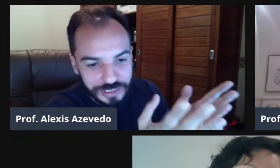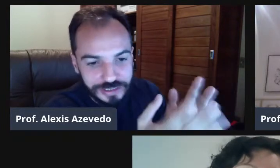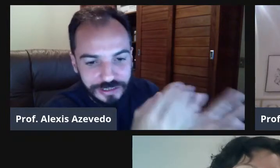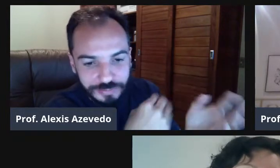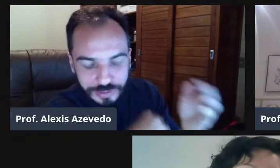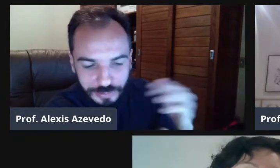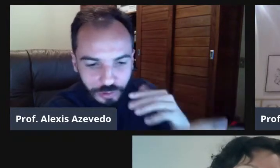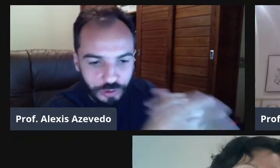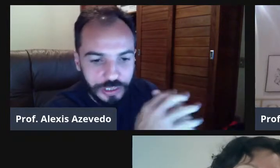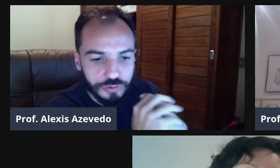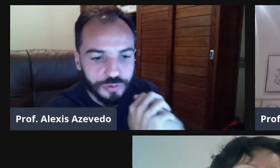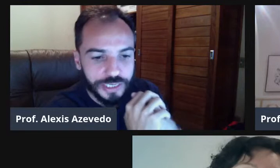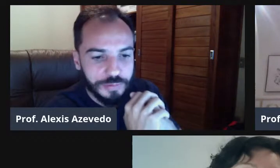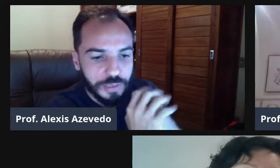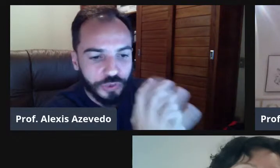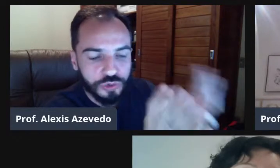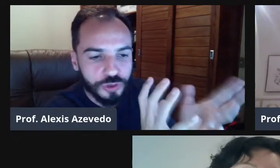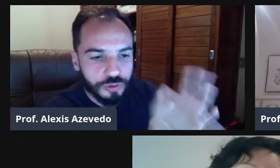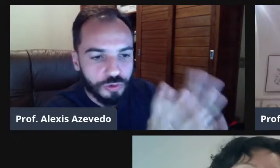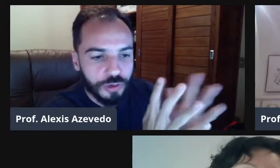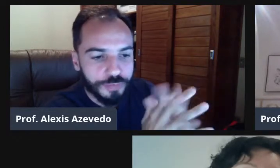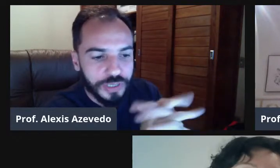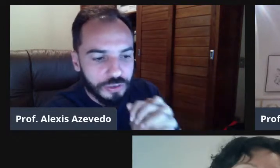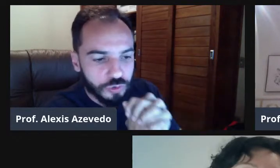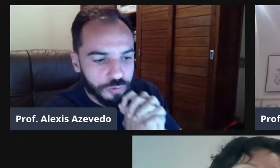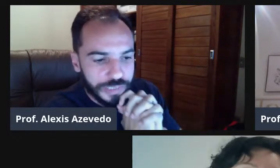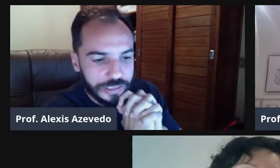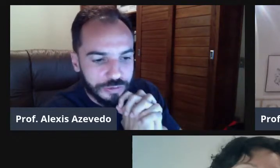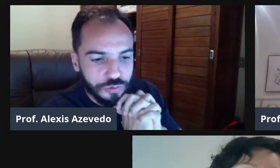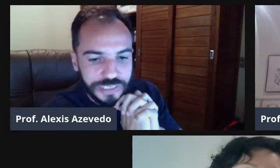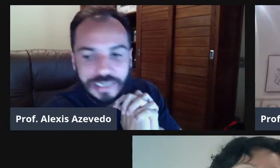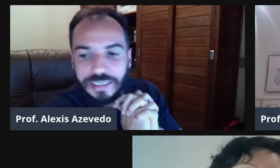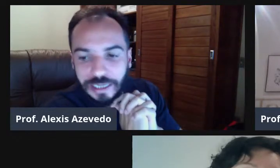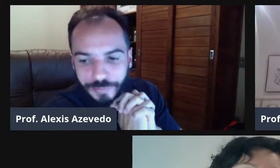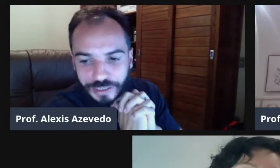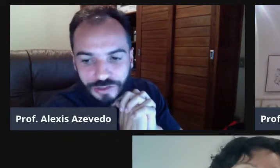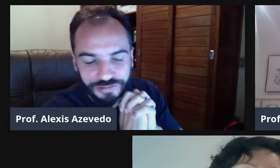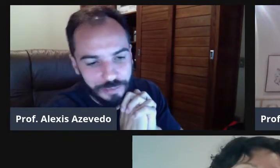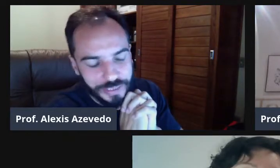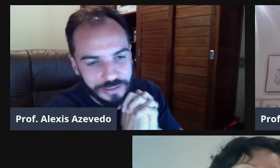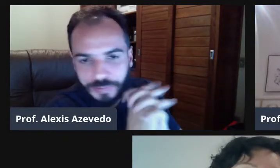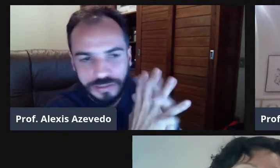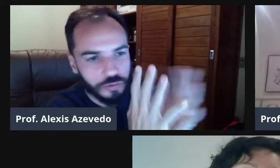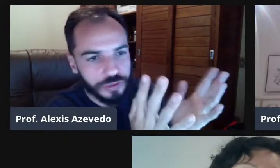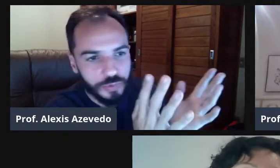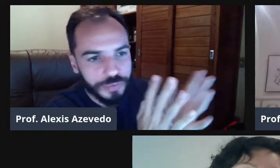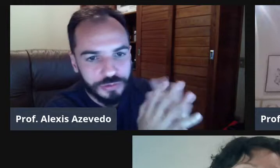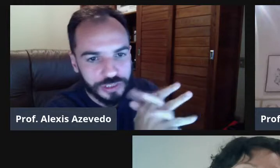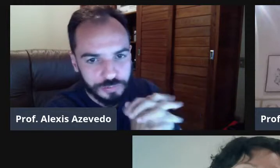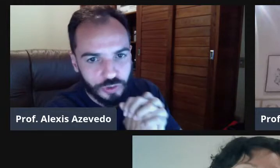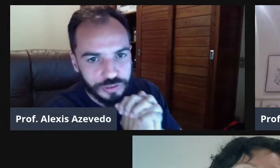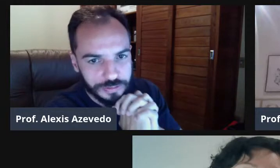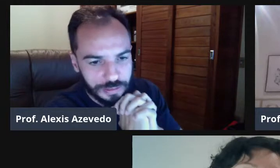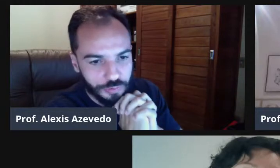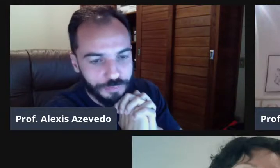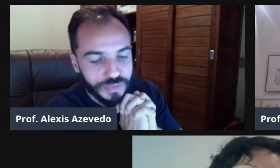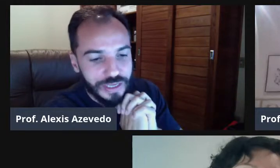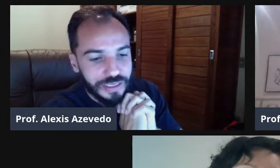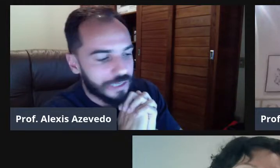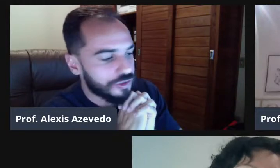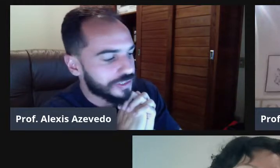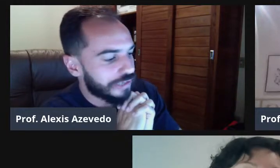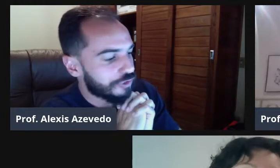papel aqui de anfitrião, vamos dizer assim, colocando, né? Porque eu estou estou operando tecnicamente a ferramenta, mas a qualquer momento vocês podem, tá